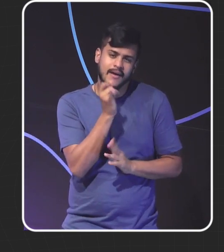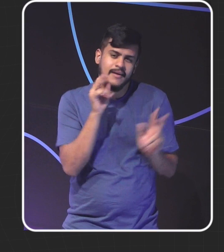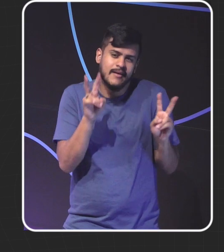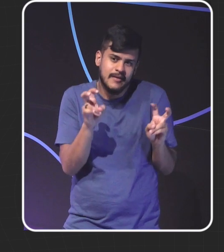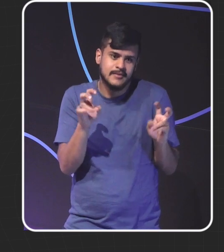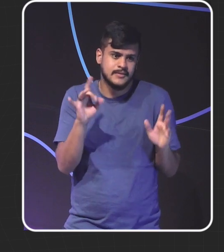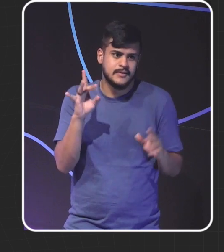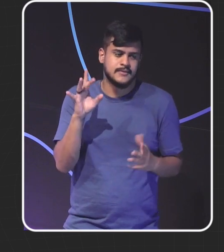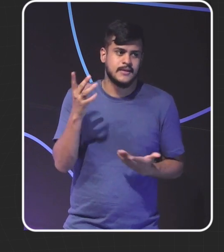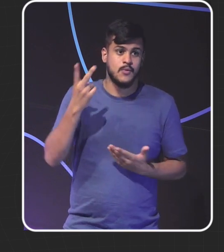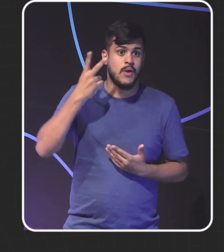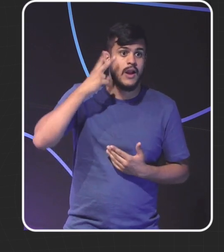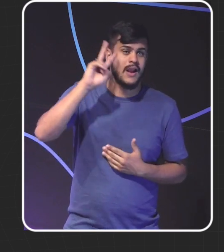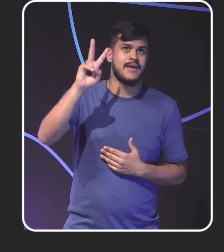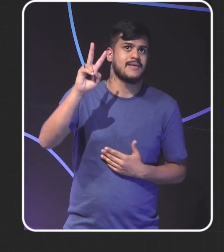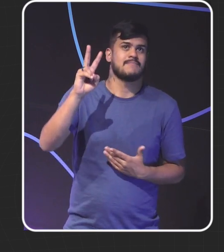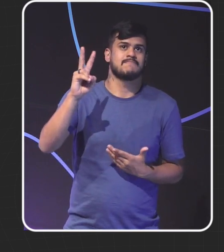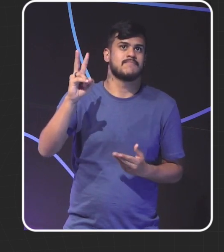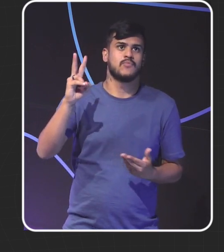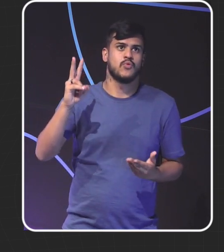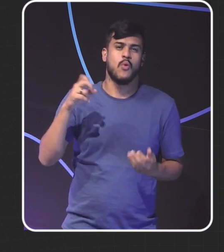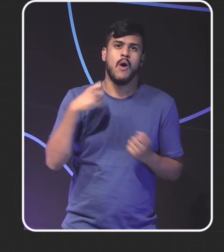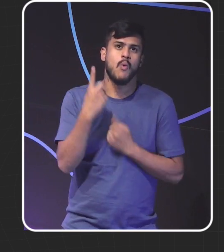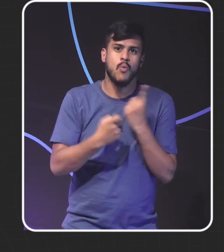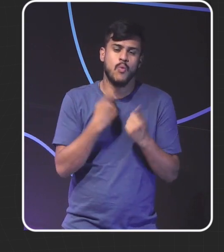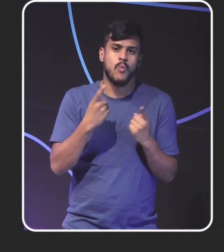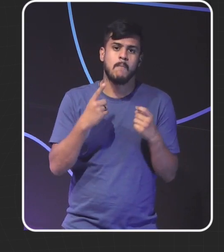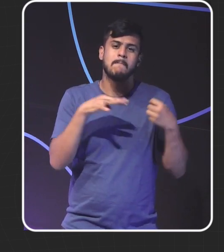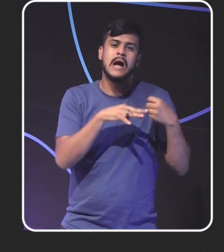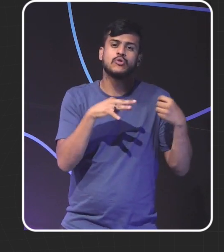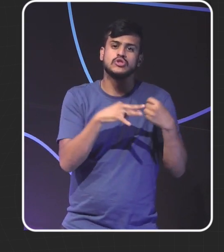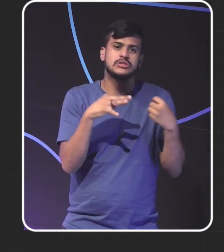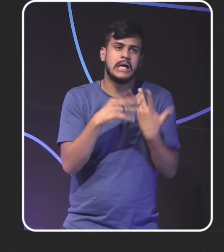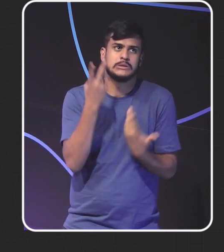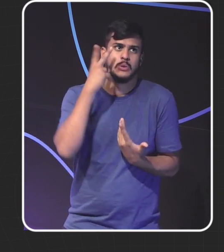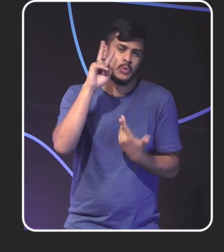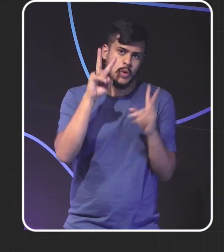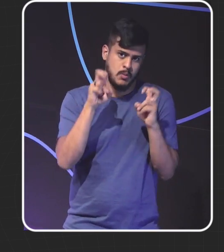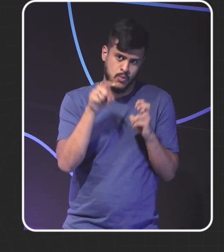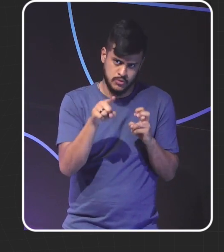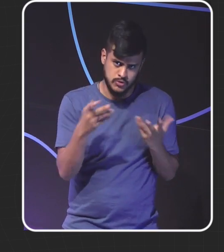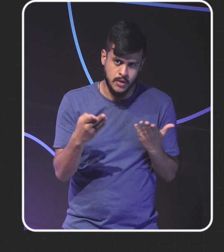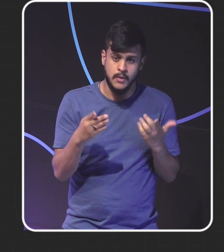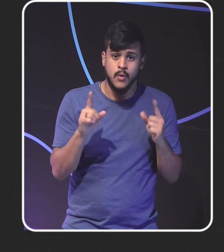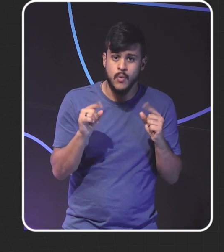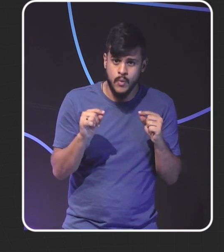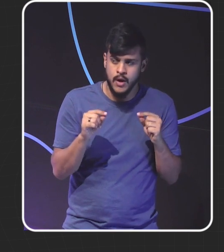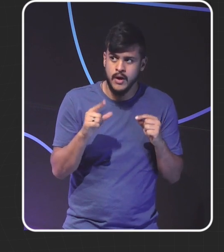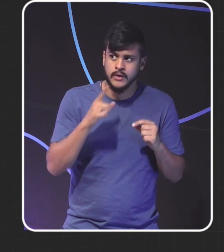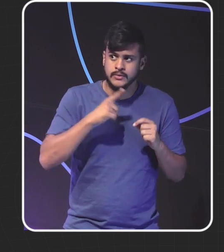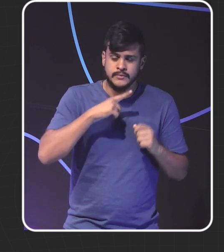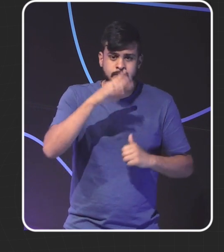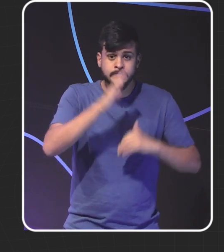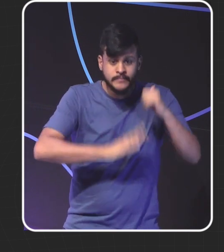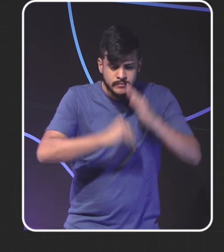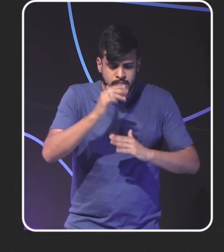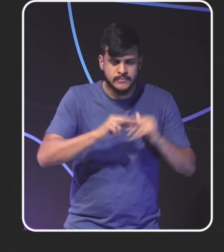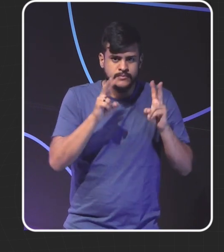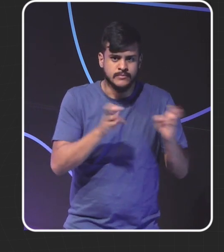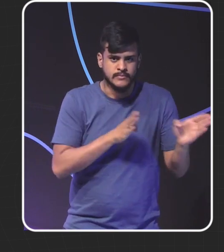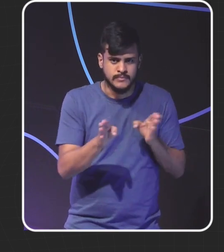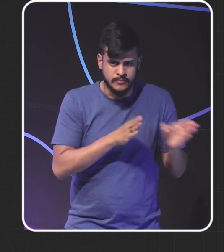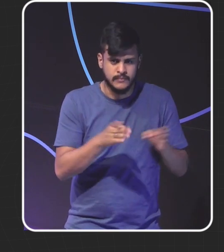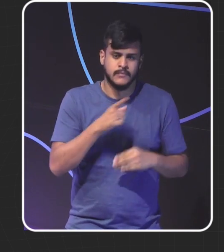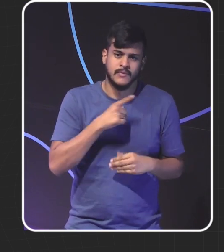de cabeça, não me vem nenhum grande banco de dados sobre isso, que é de boas práticas de